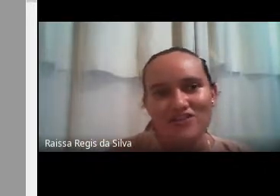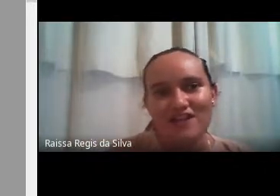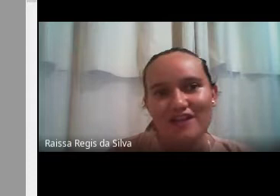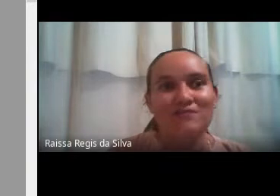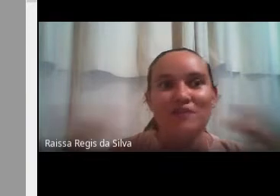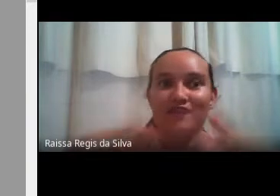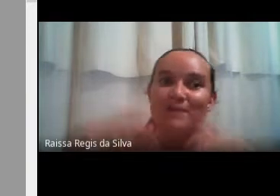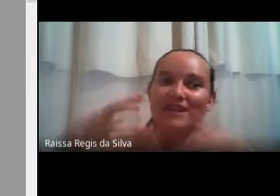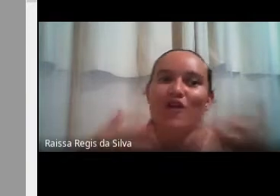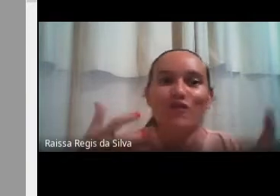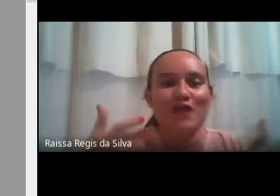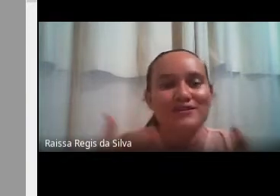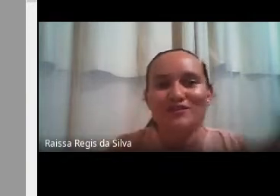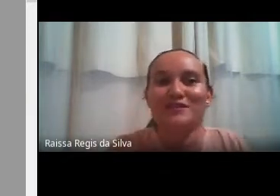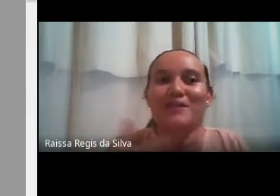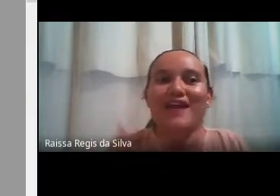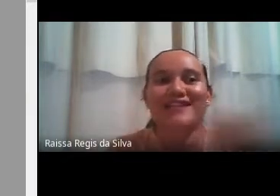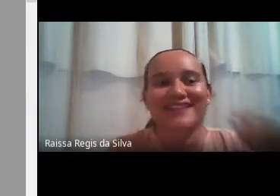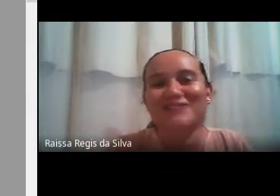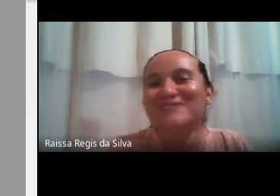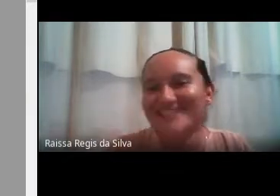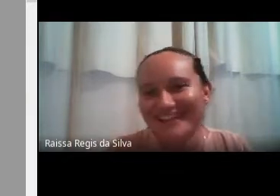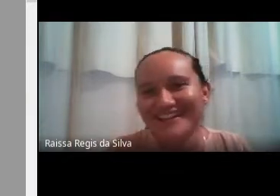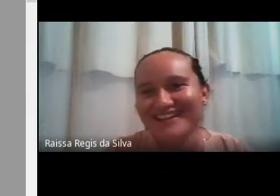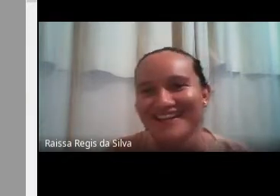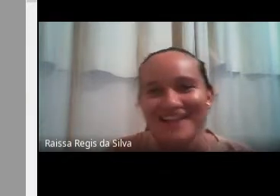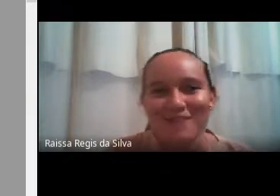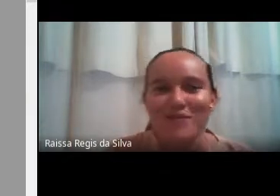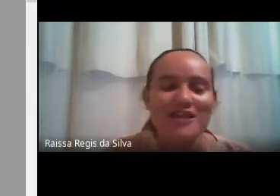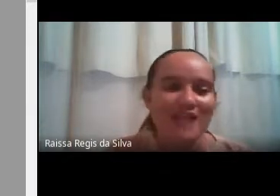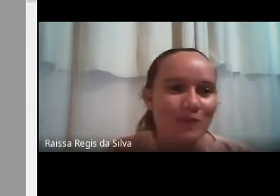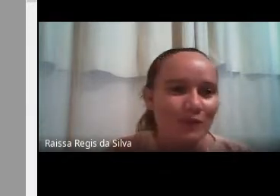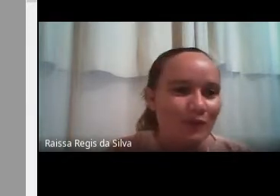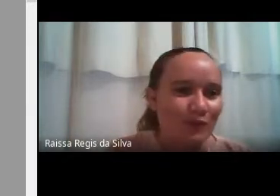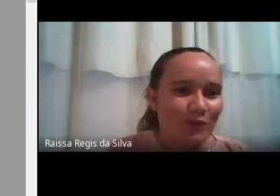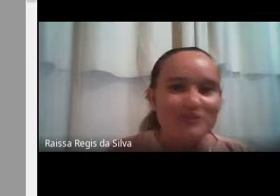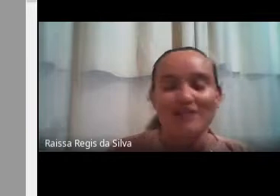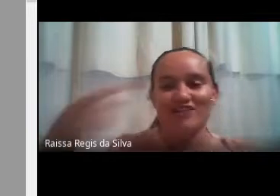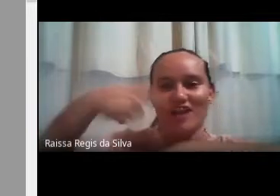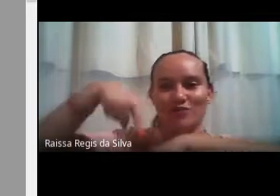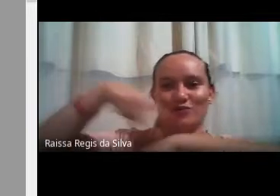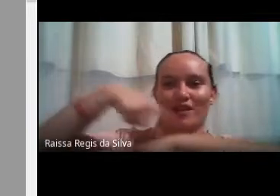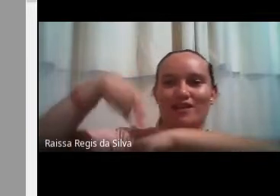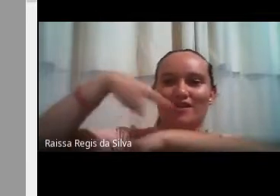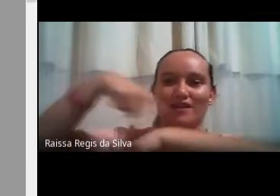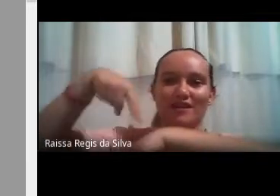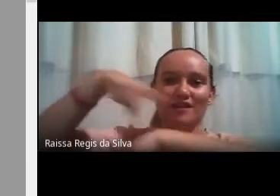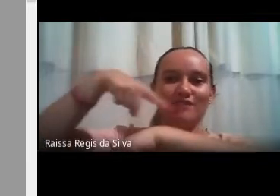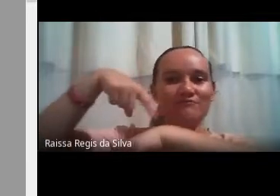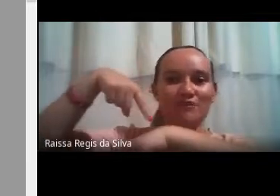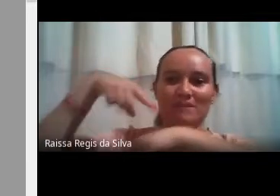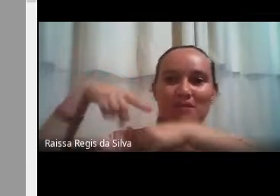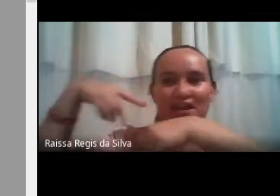de sinais. Você vai aprender a configuração, você não vai saber é traduzir, né? Por exemplo, o sinal de relógio, né?